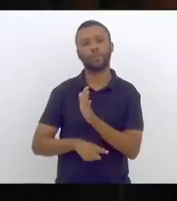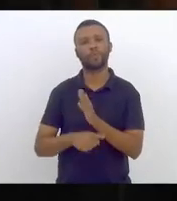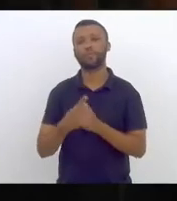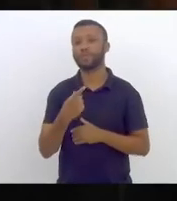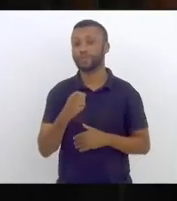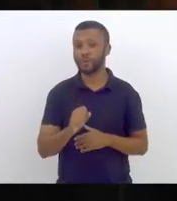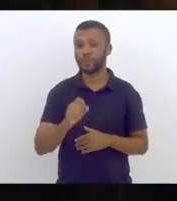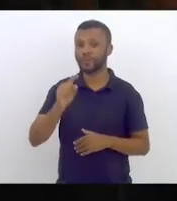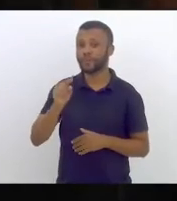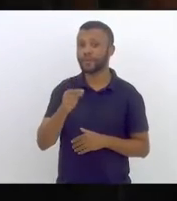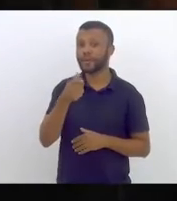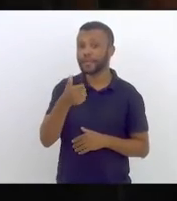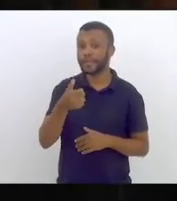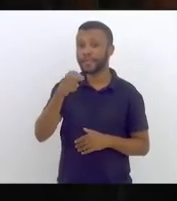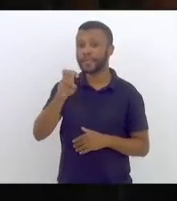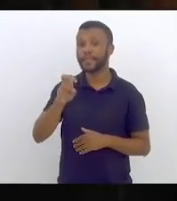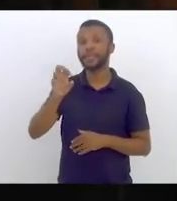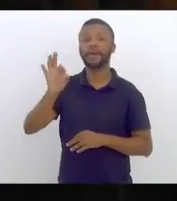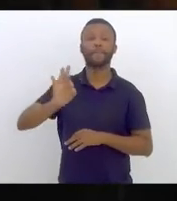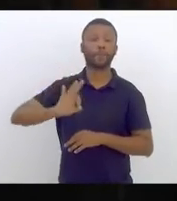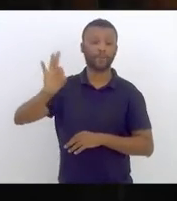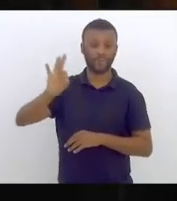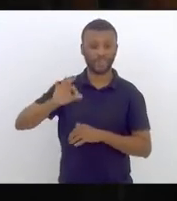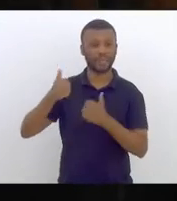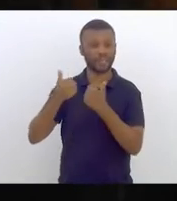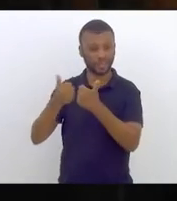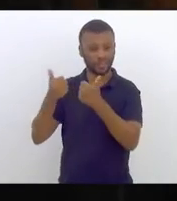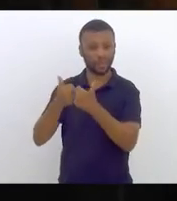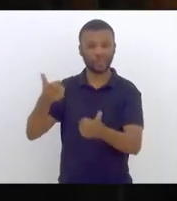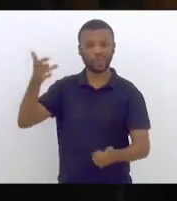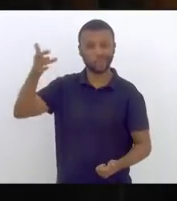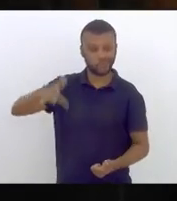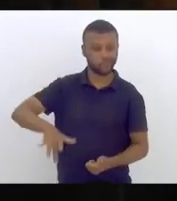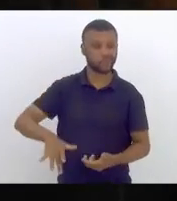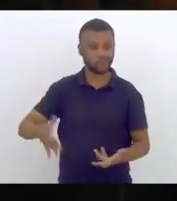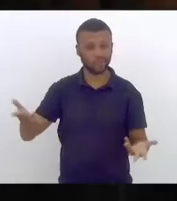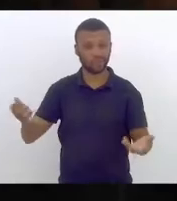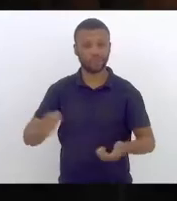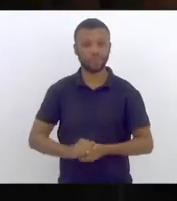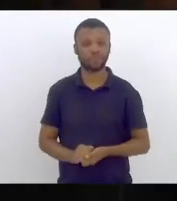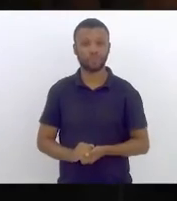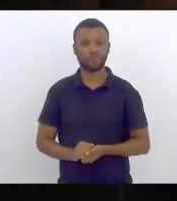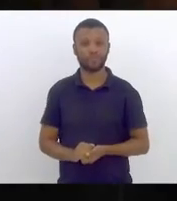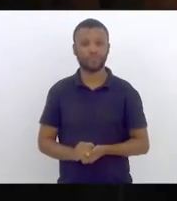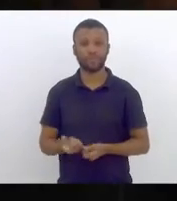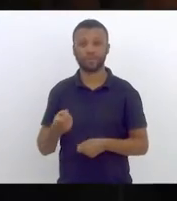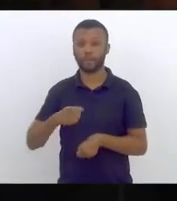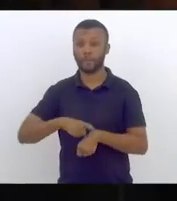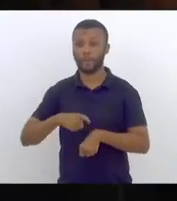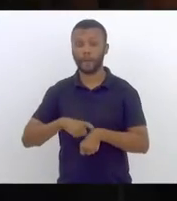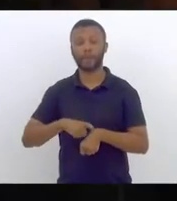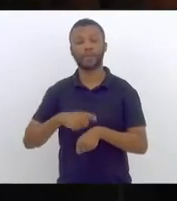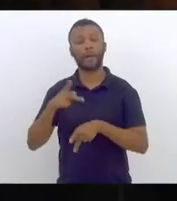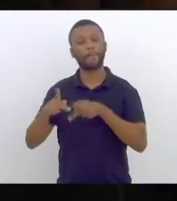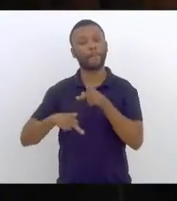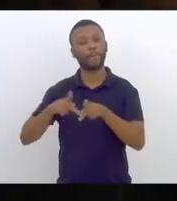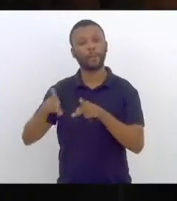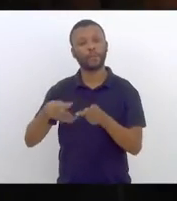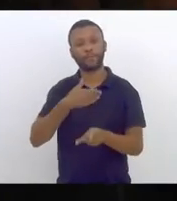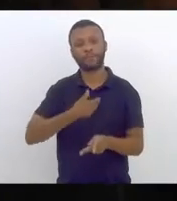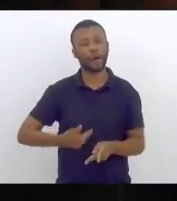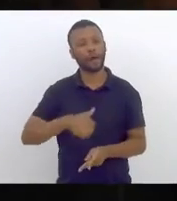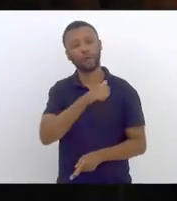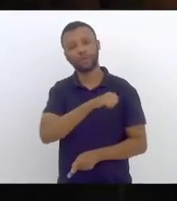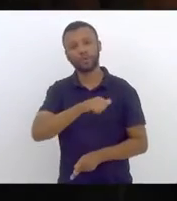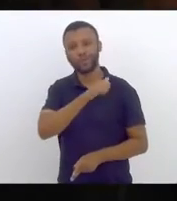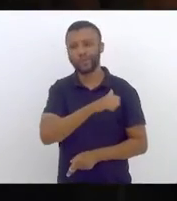18,15%. Esse transporte que a gente vê que é uma porcaria, onde tem a população do Estado do Rio de Janeiro todo